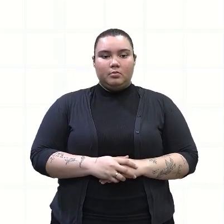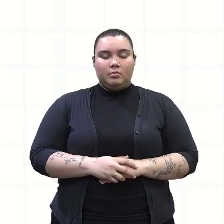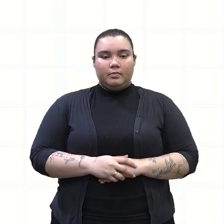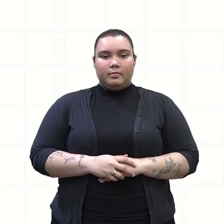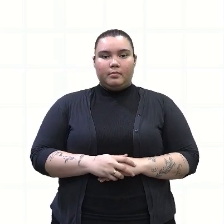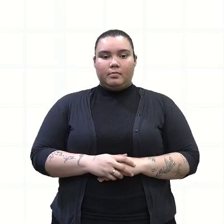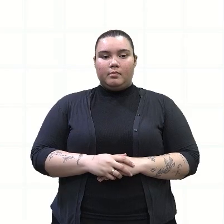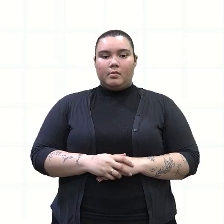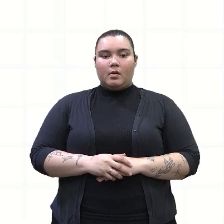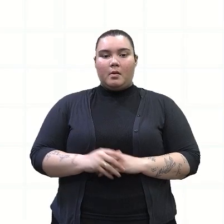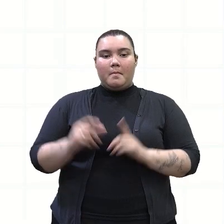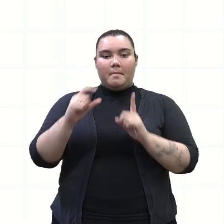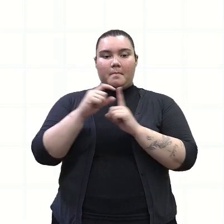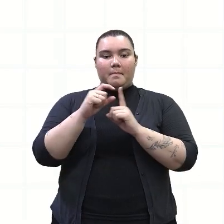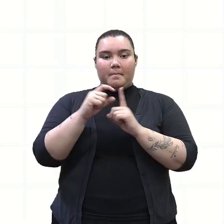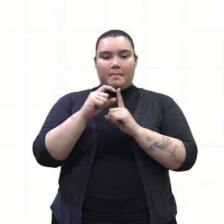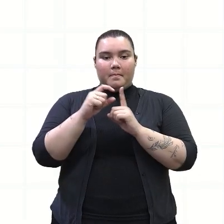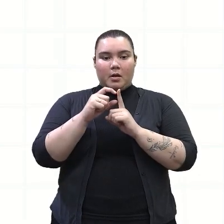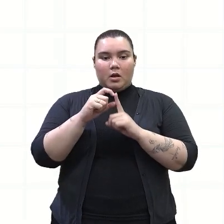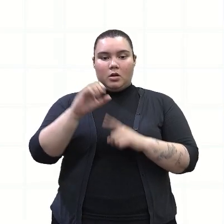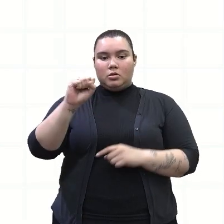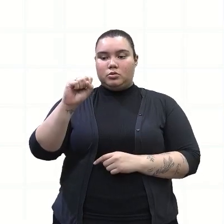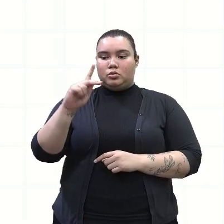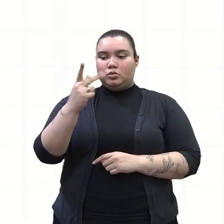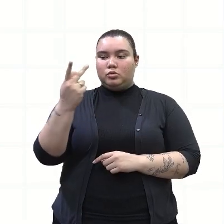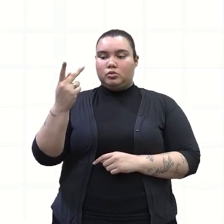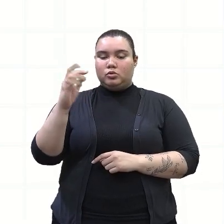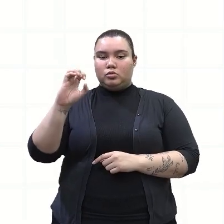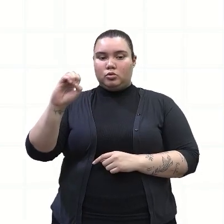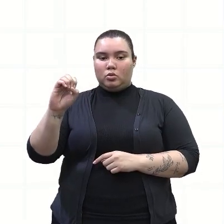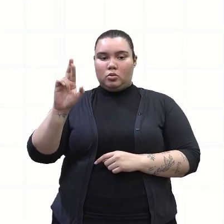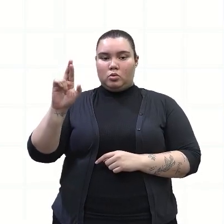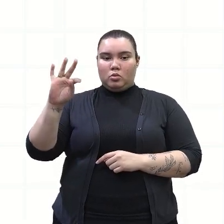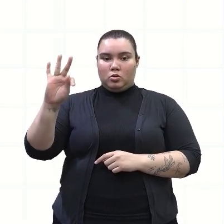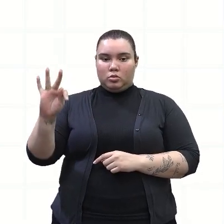significa curto ou baixo, né?